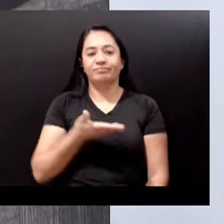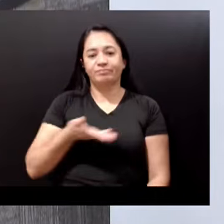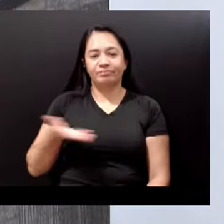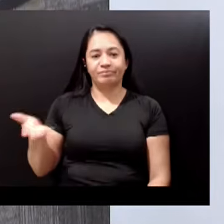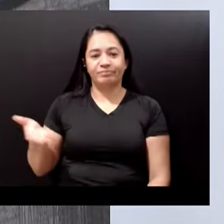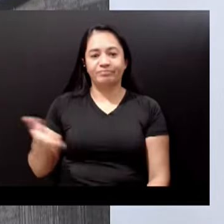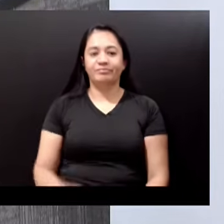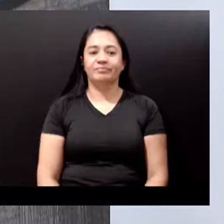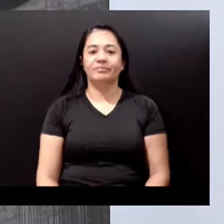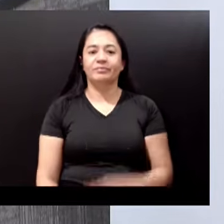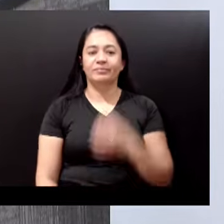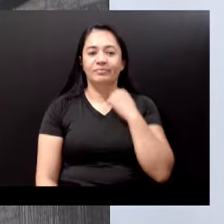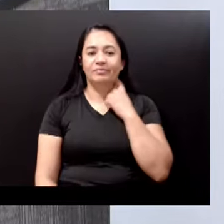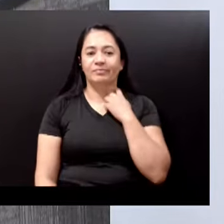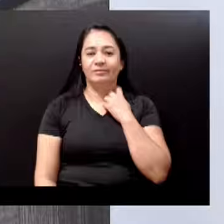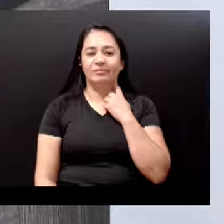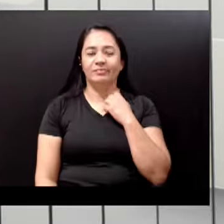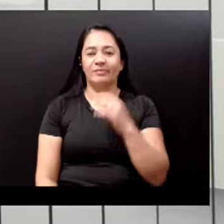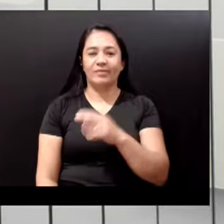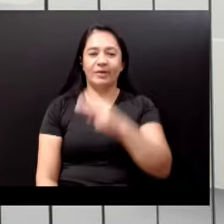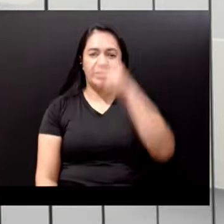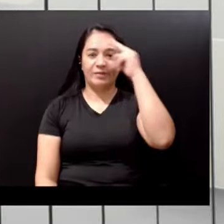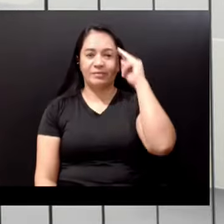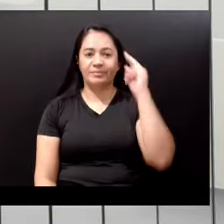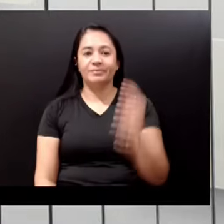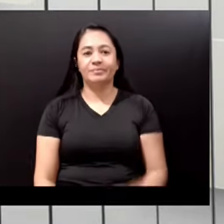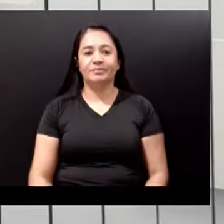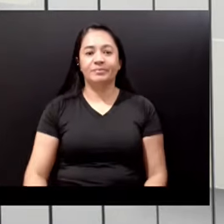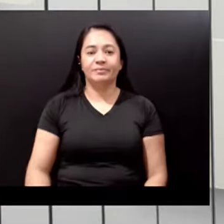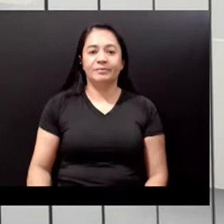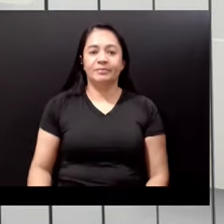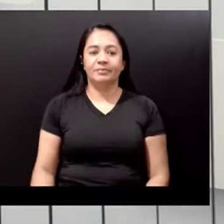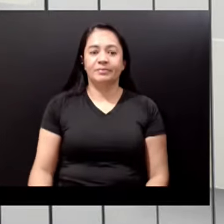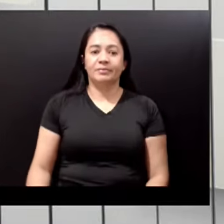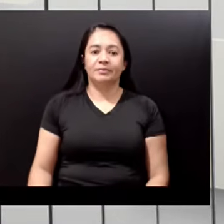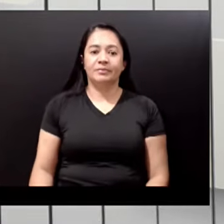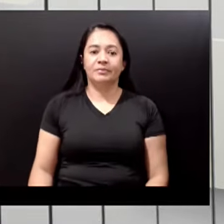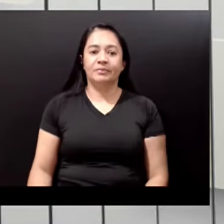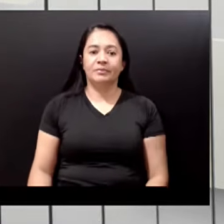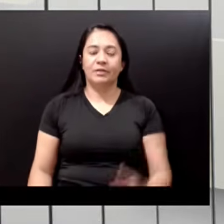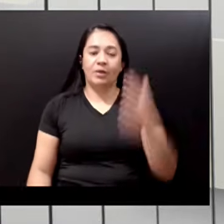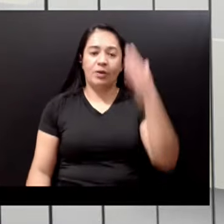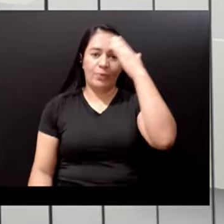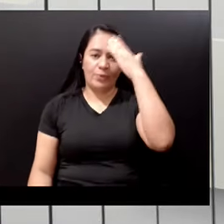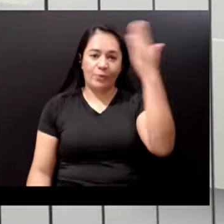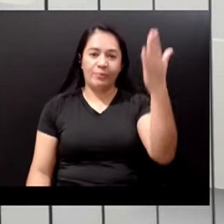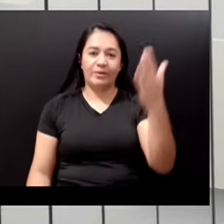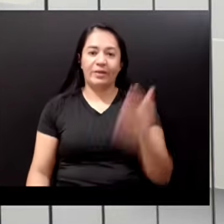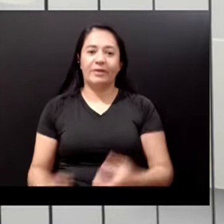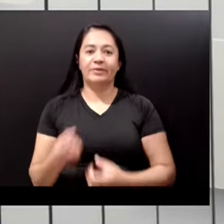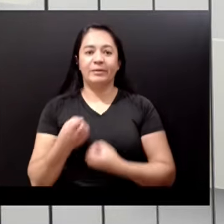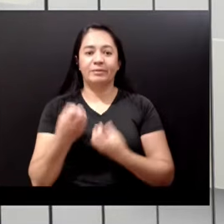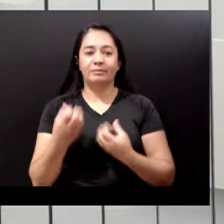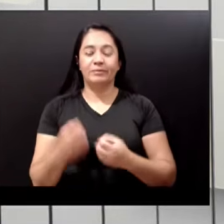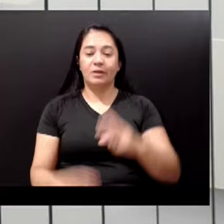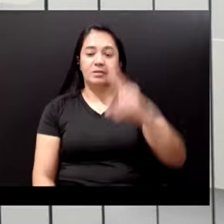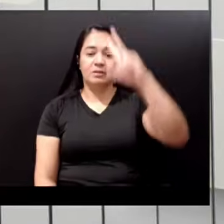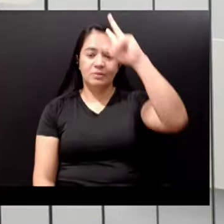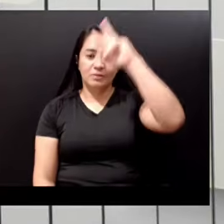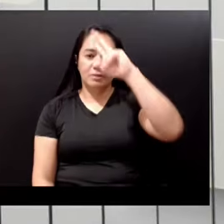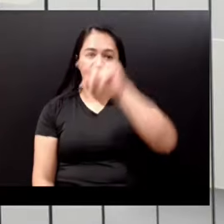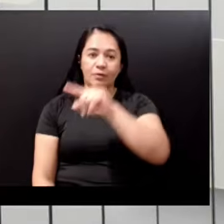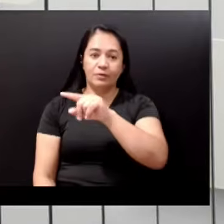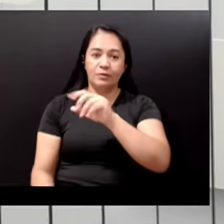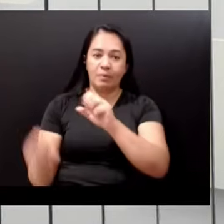campinas.sp.leg.br. É com você aí no estúdio. Muito obrigado, Mina Abreu, pelas informações. Lembrando que você pode assistir na